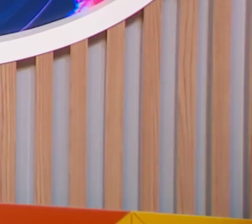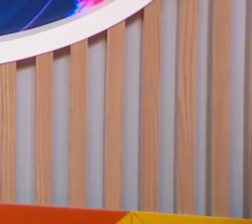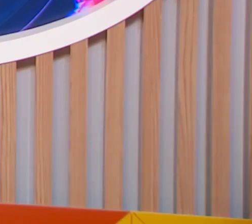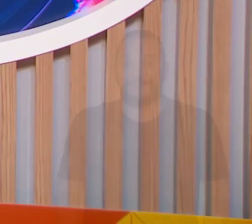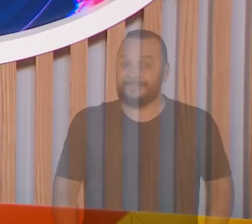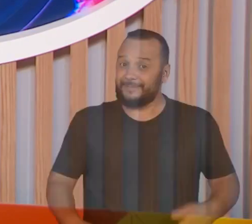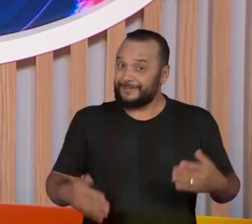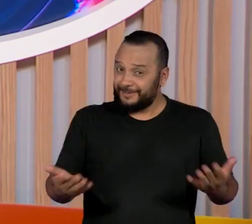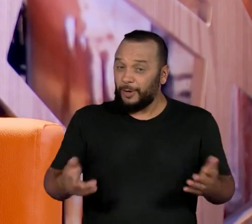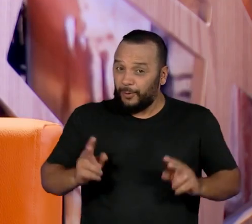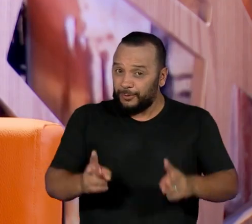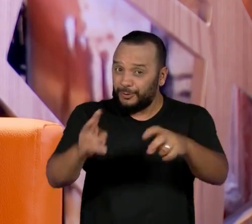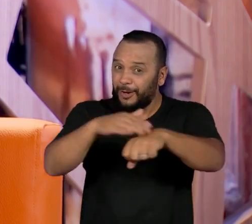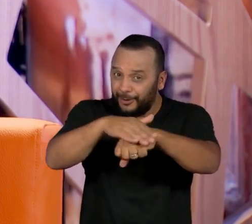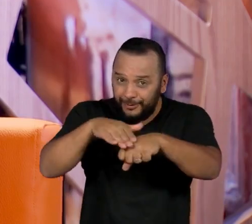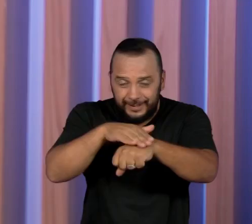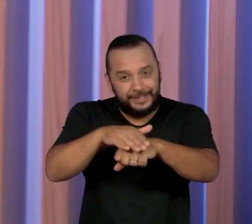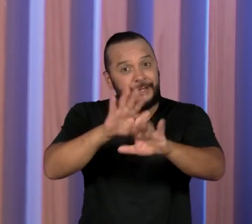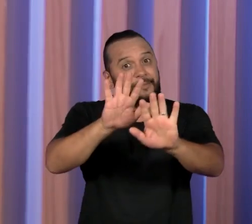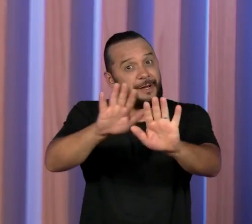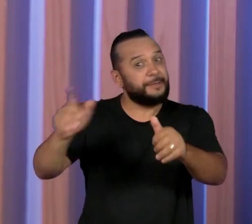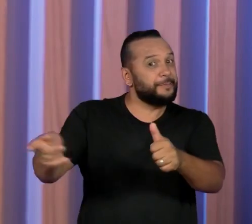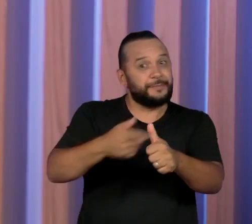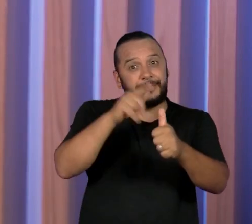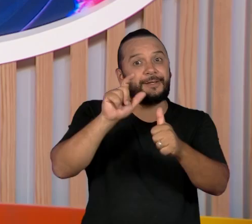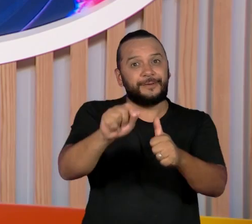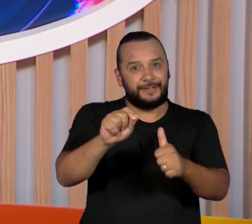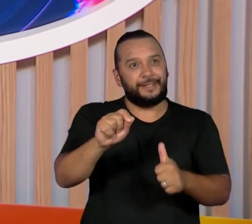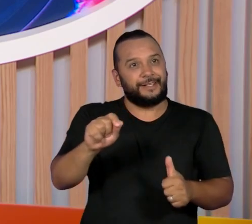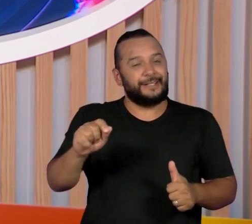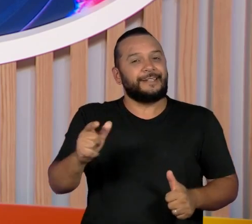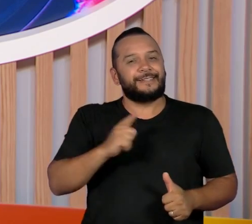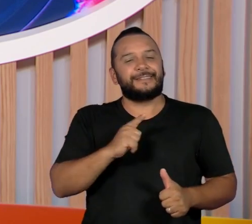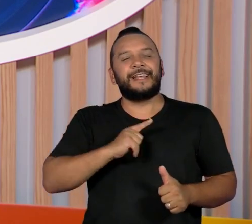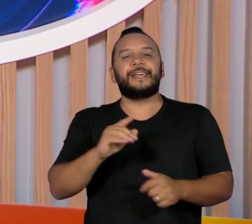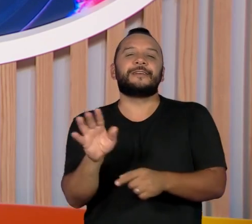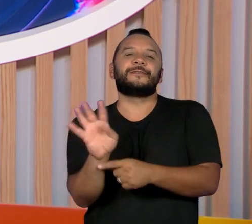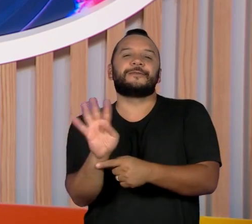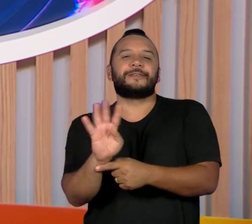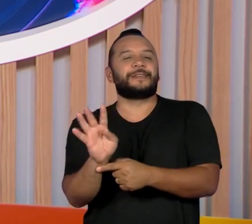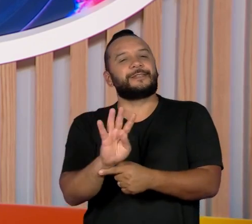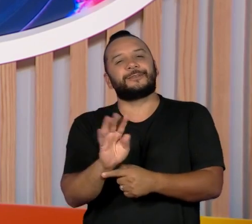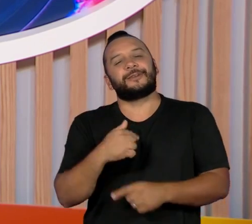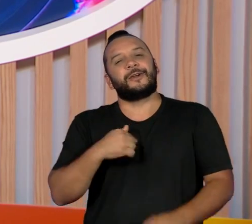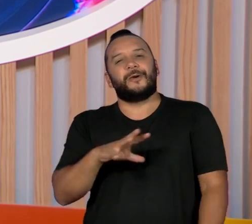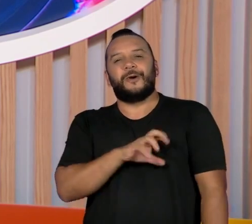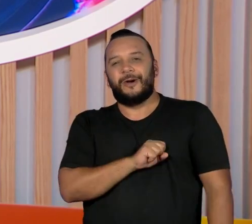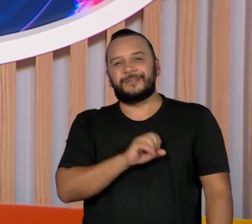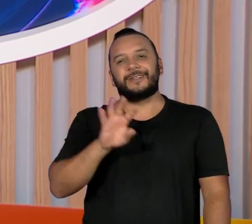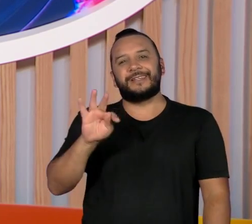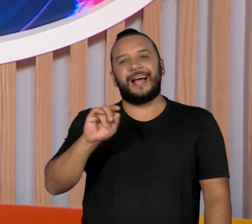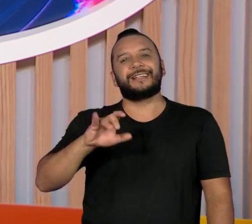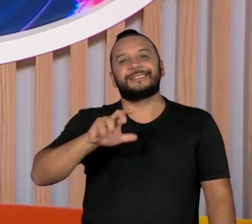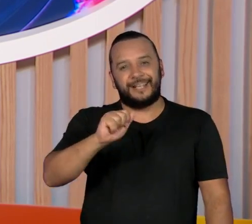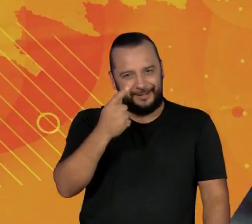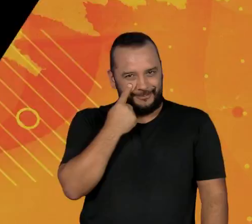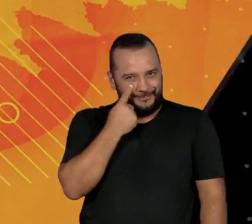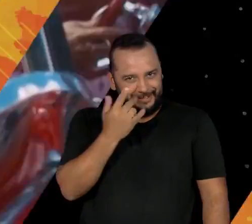E a gente vai continuar conversando. Mas antes, eu vou deixar vocês com um dos meus clipes favoritos de Tássia Reis. Eu já